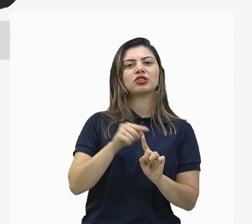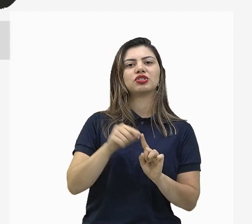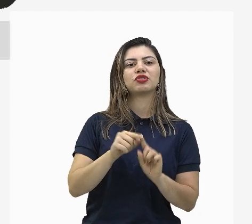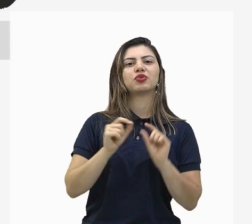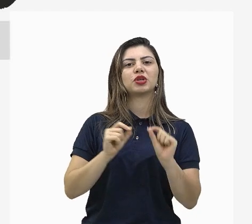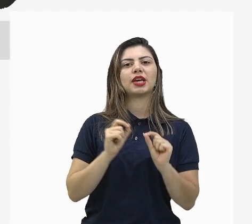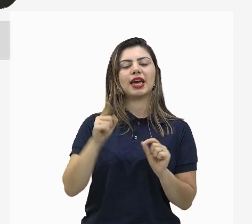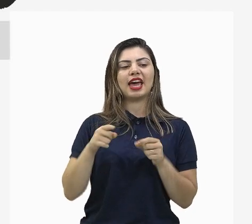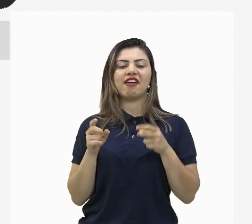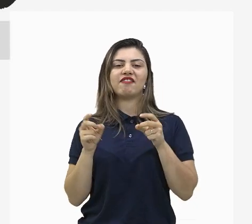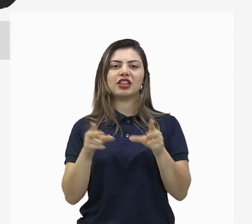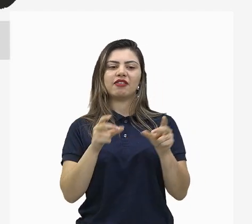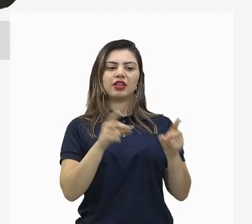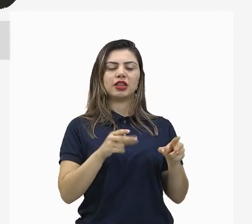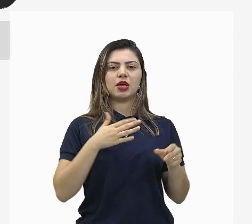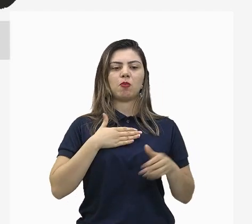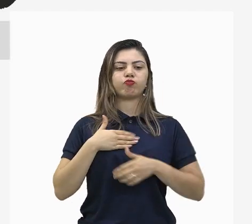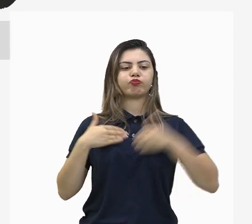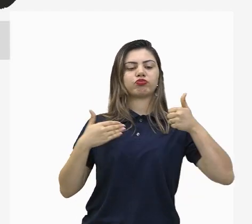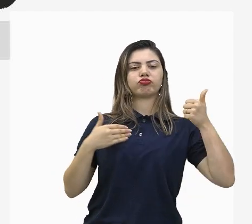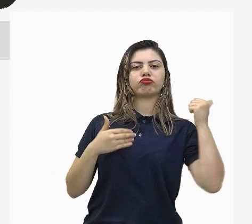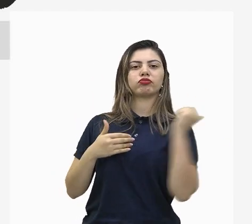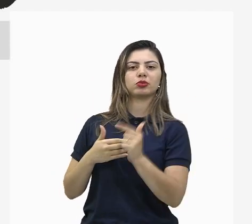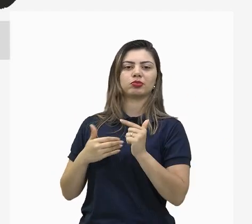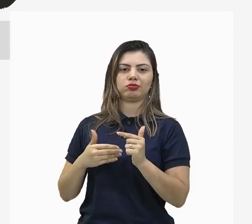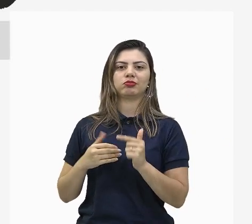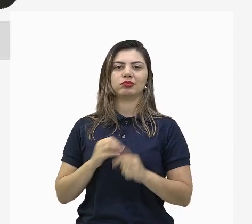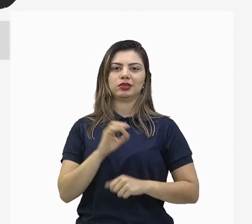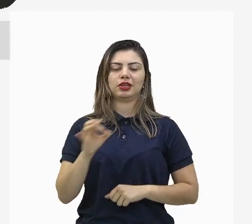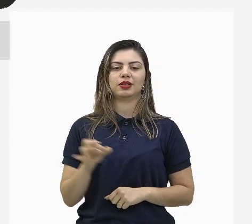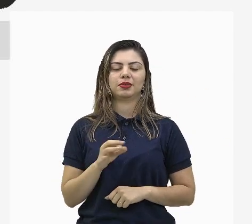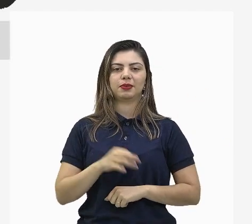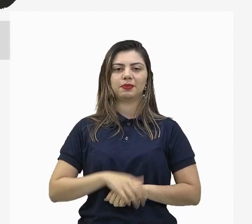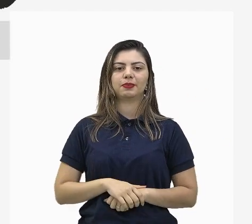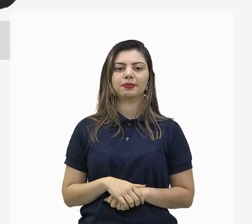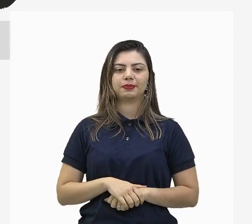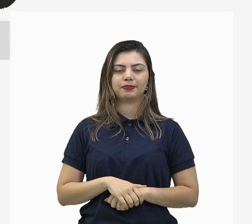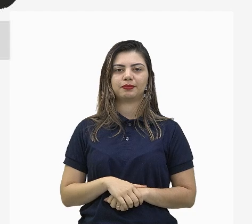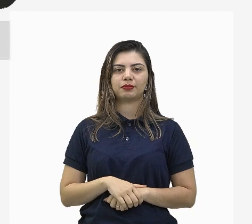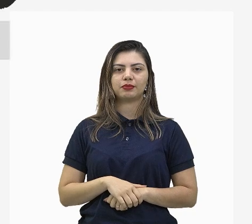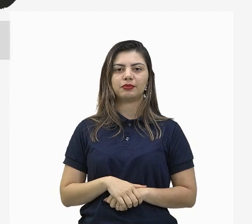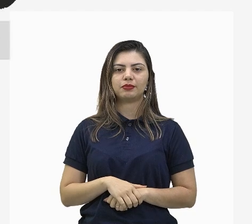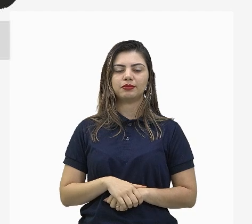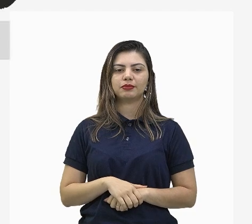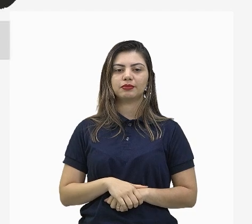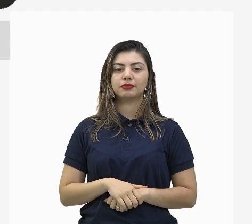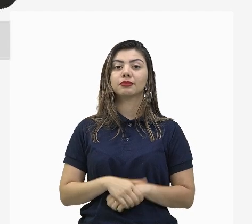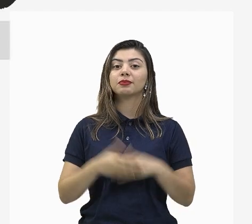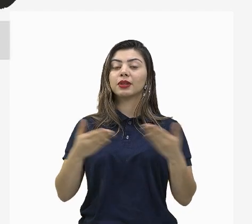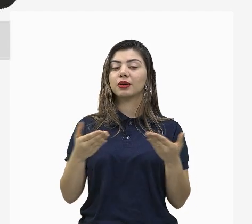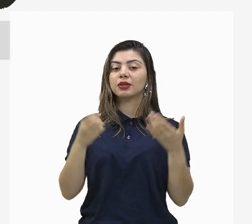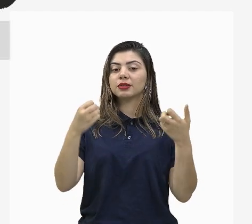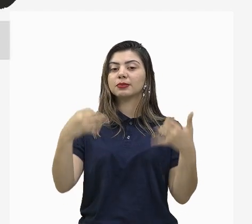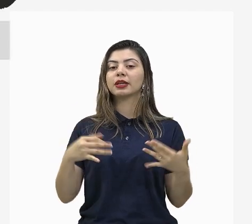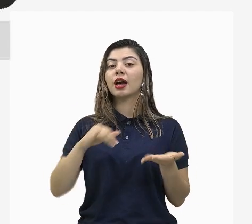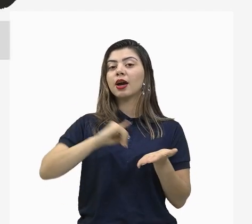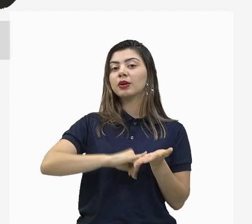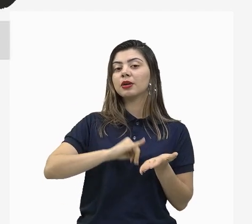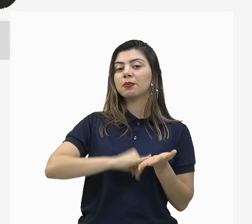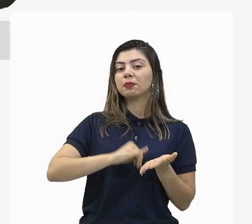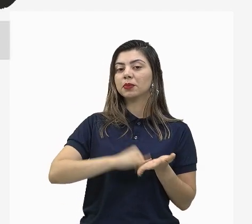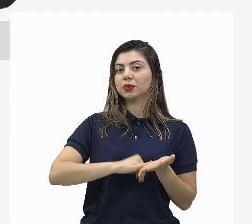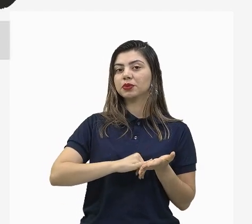países, então, aí, ligadas, né, a esse imperialismo, perfeito? Vamos falar agora sobre essas tarifas, então,